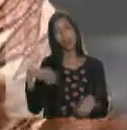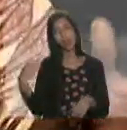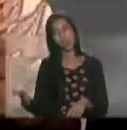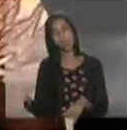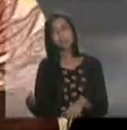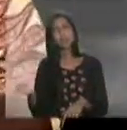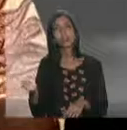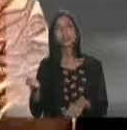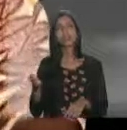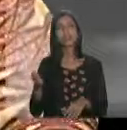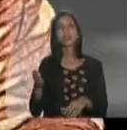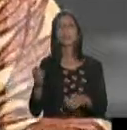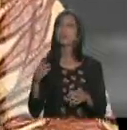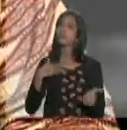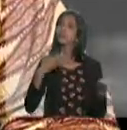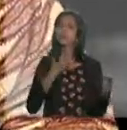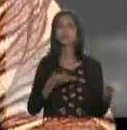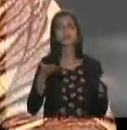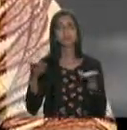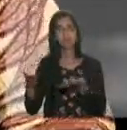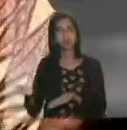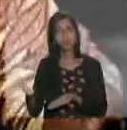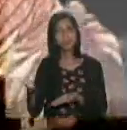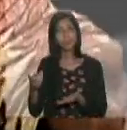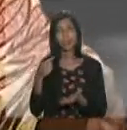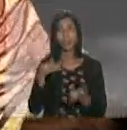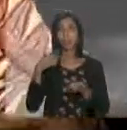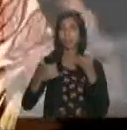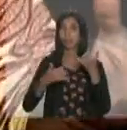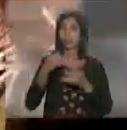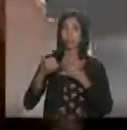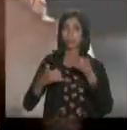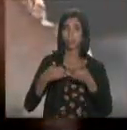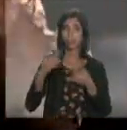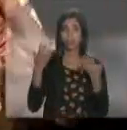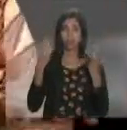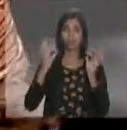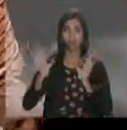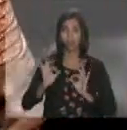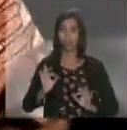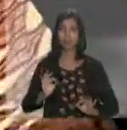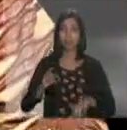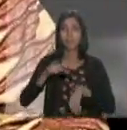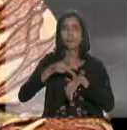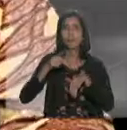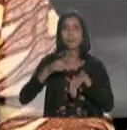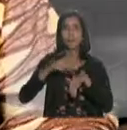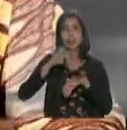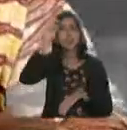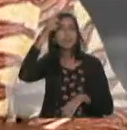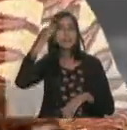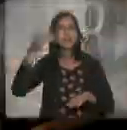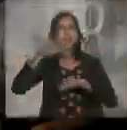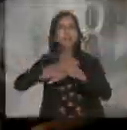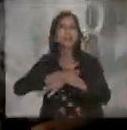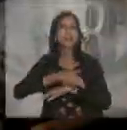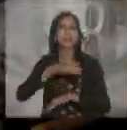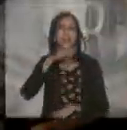armazém e me convidaram. Eu até brinquei com eles, falei, pô, estou me fantasiado de carvão para poder entrar em churrasco sem